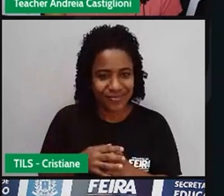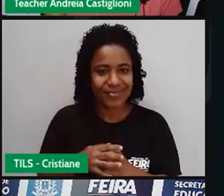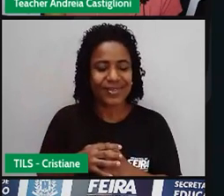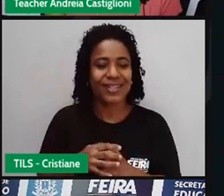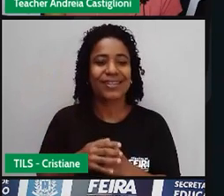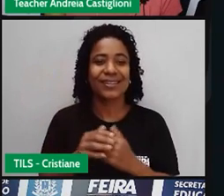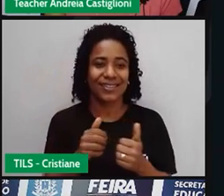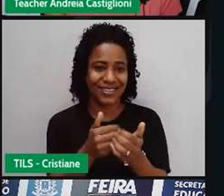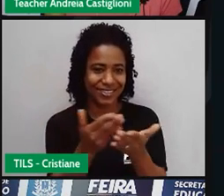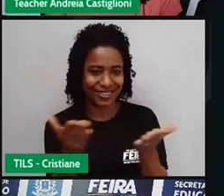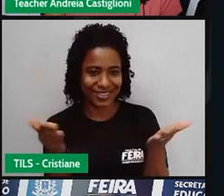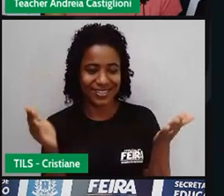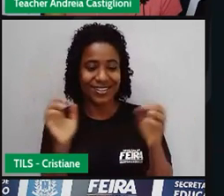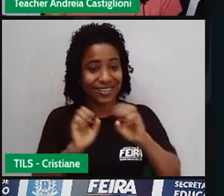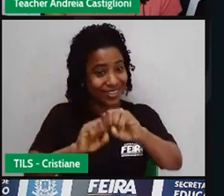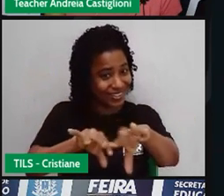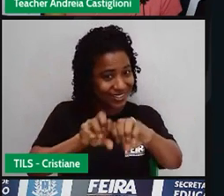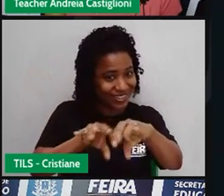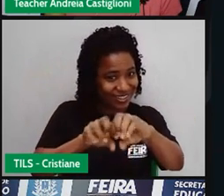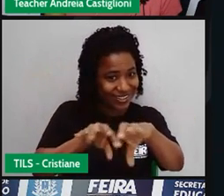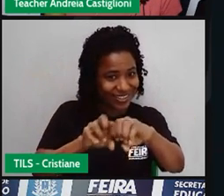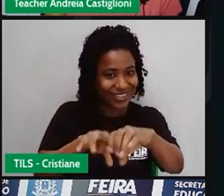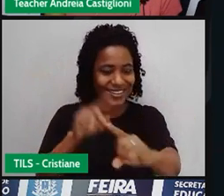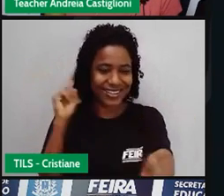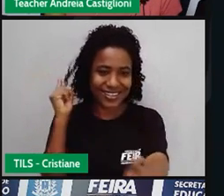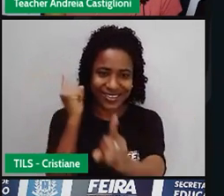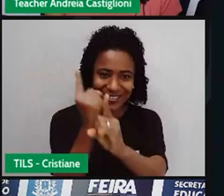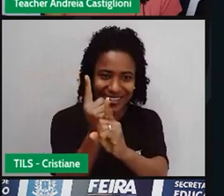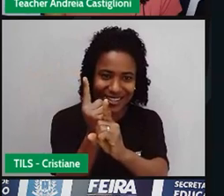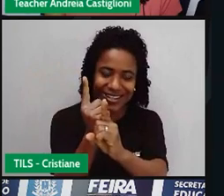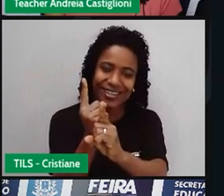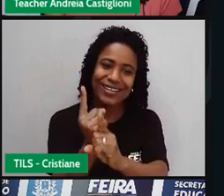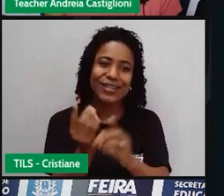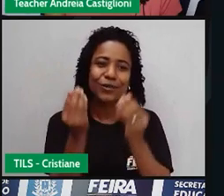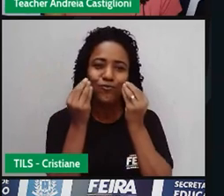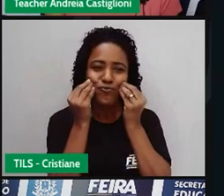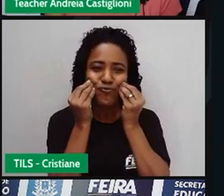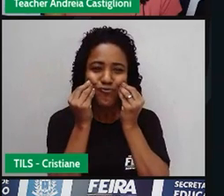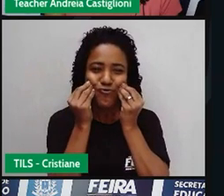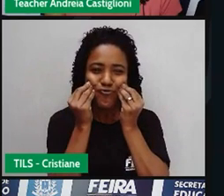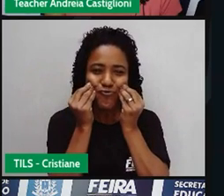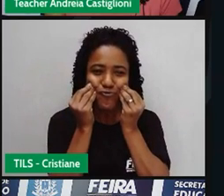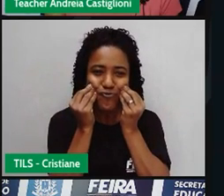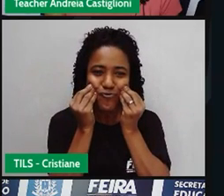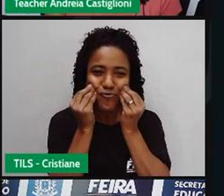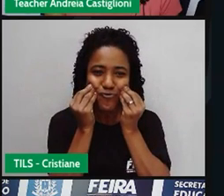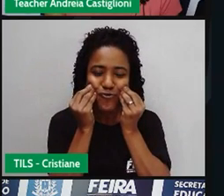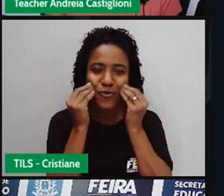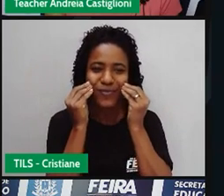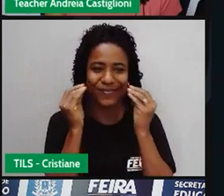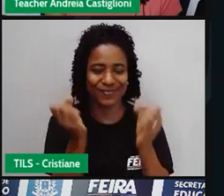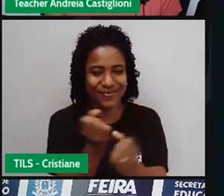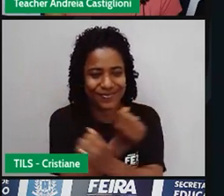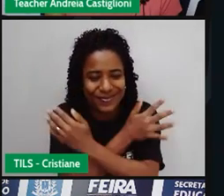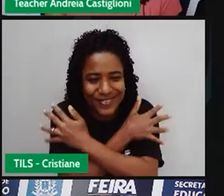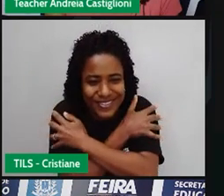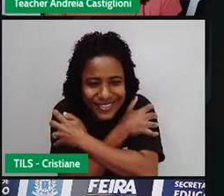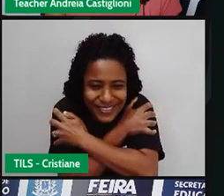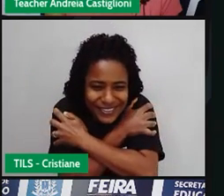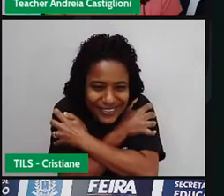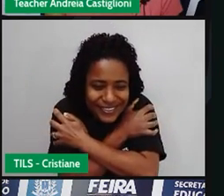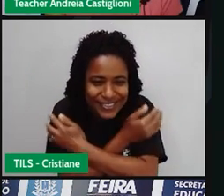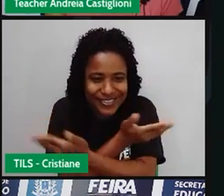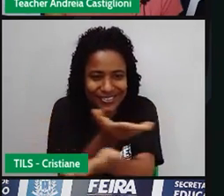vejo vocês na próxima aula que fiz arroz envio tem um abraço para vocês